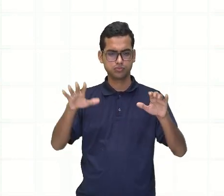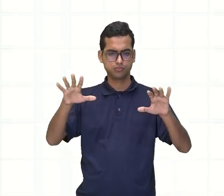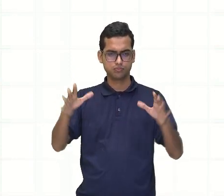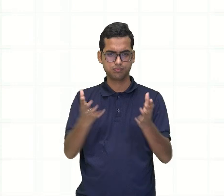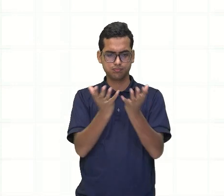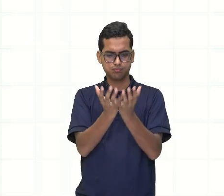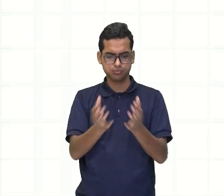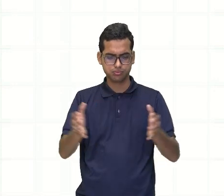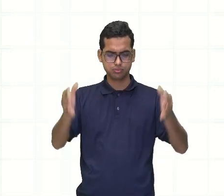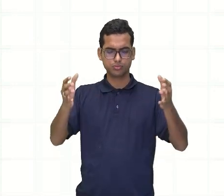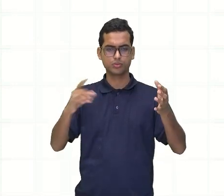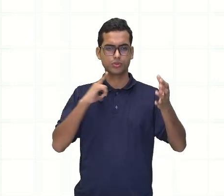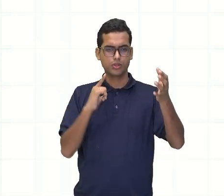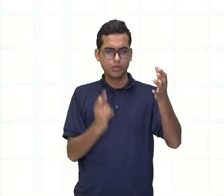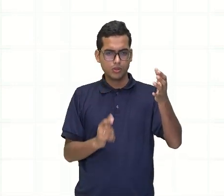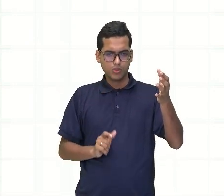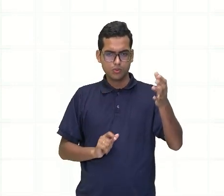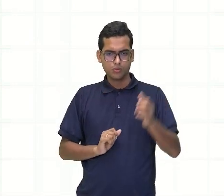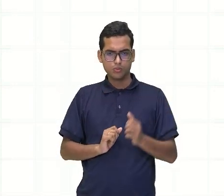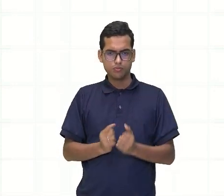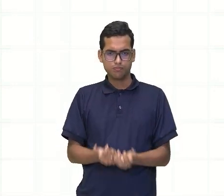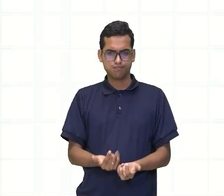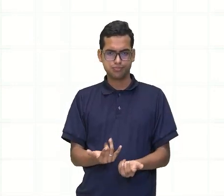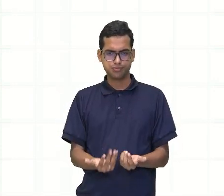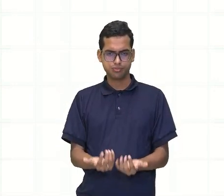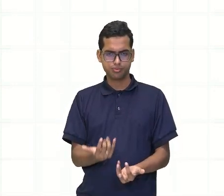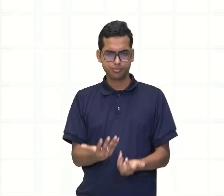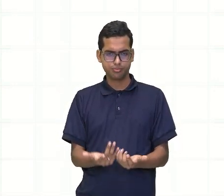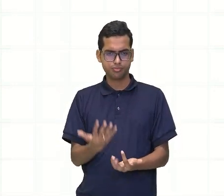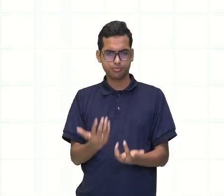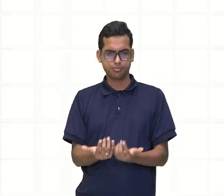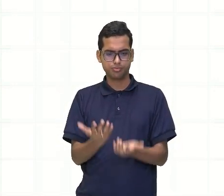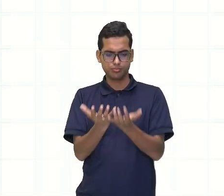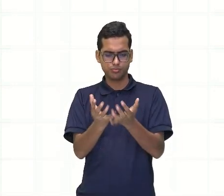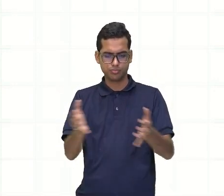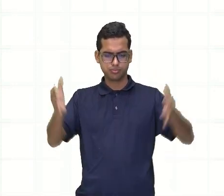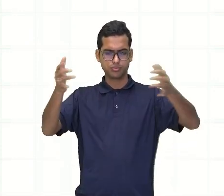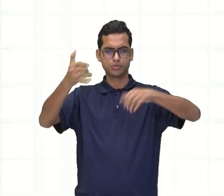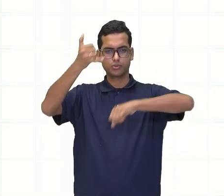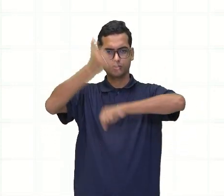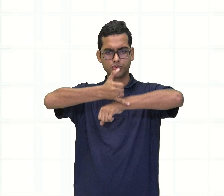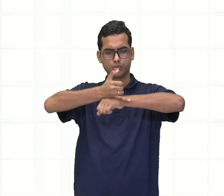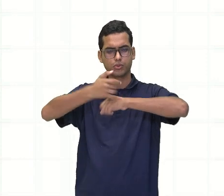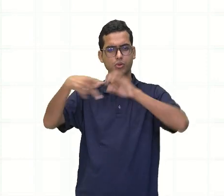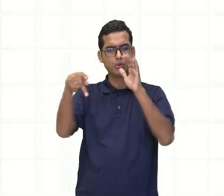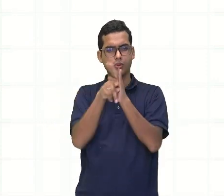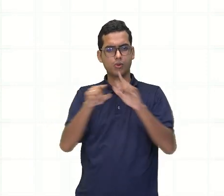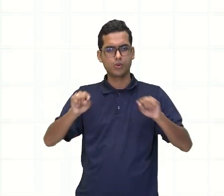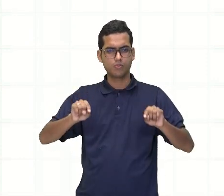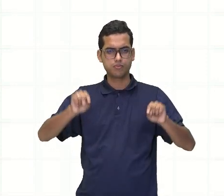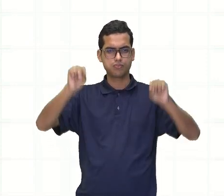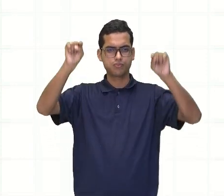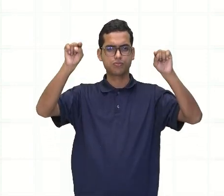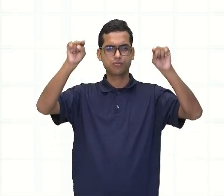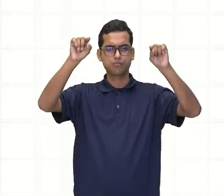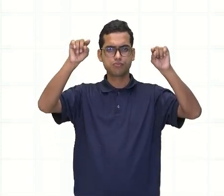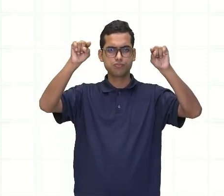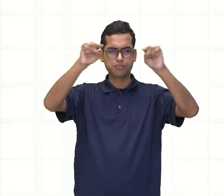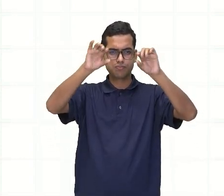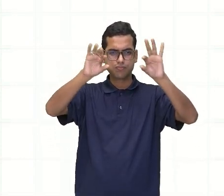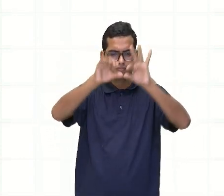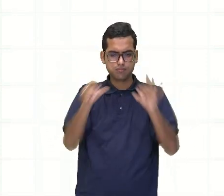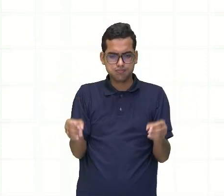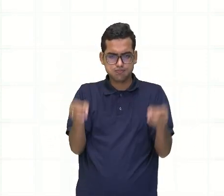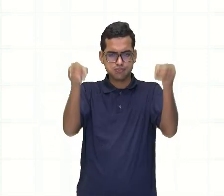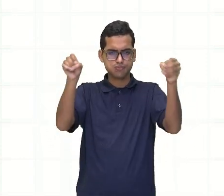térmica, se iria conseguir o quê? Movimento, certo? Então, a máquina de